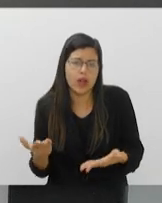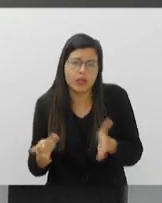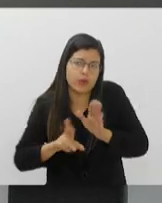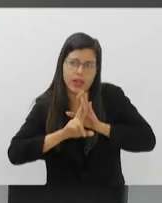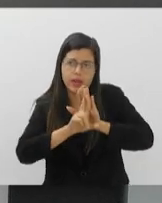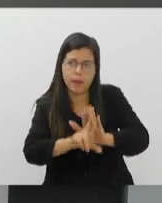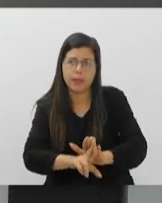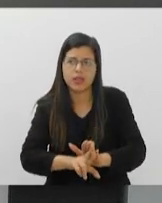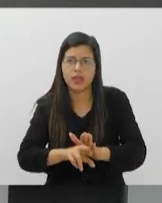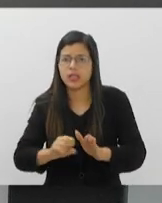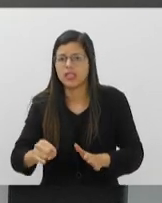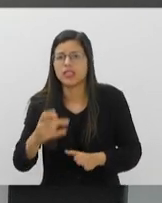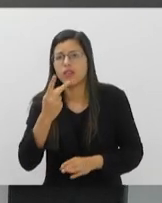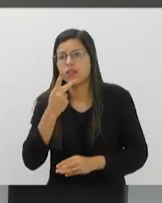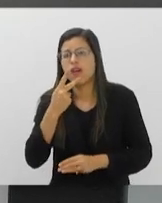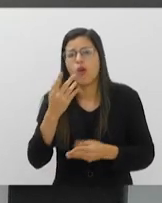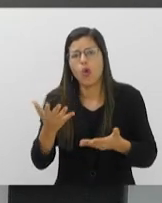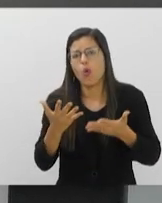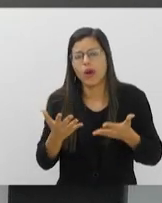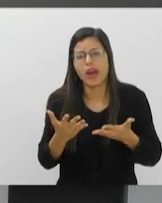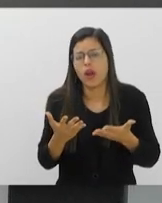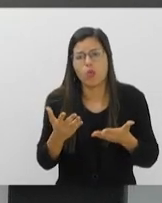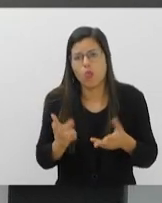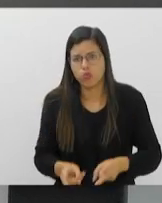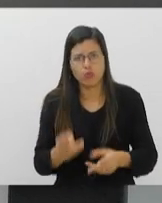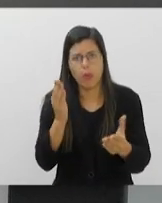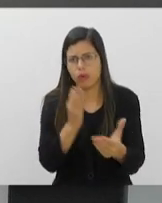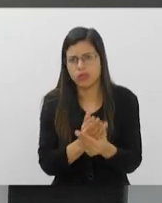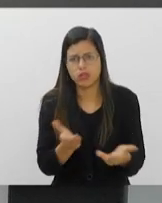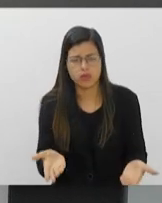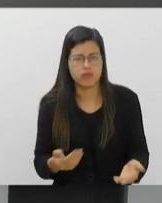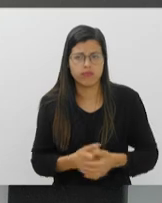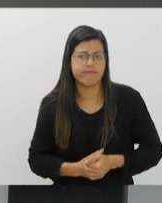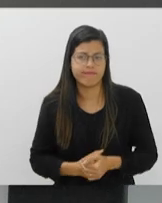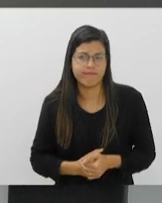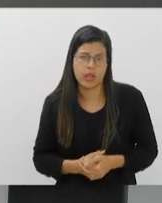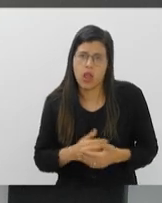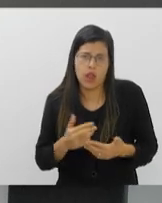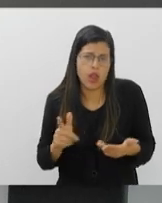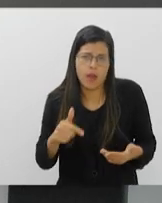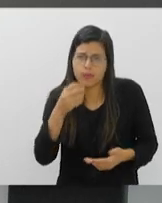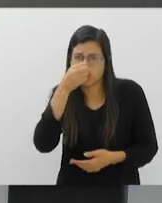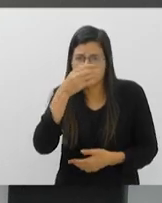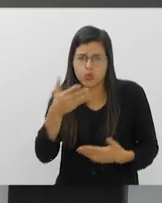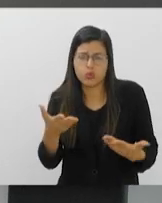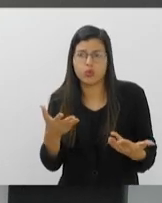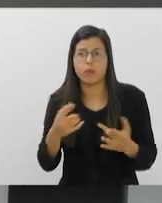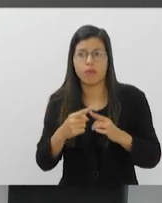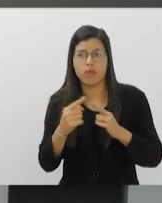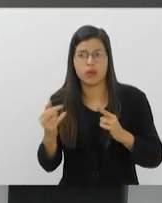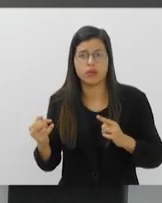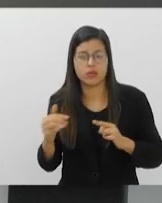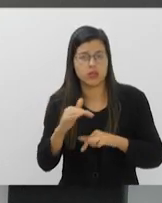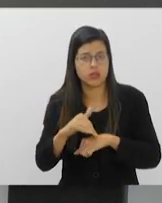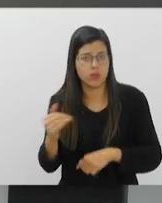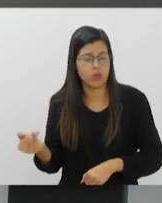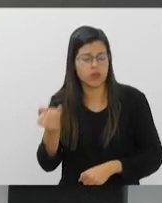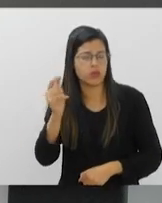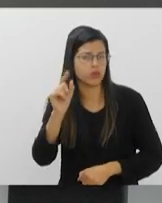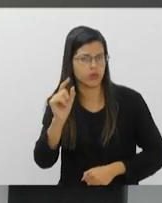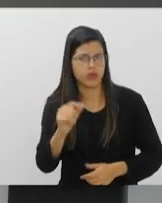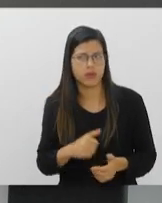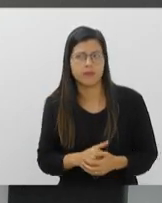e o outro fala eu quero recorrer são casos Absurdos né então o mais importante aí a meu ver são duas